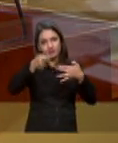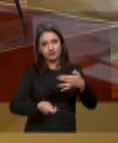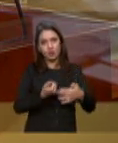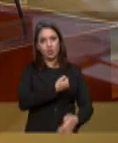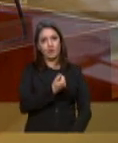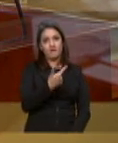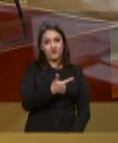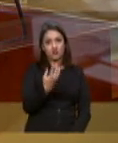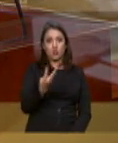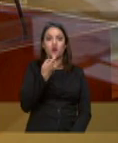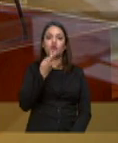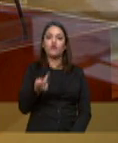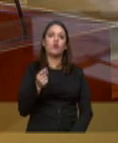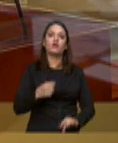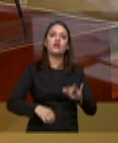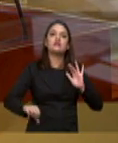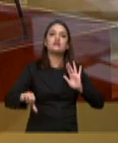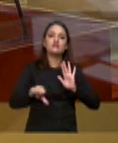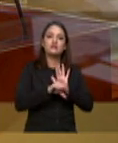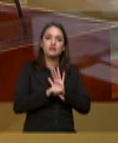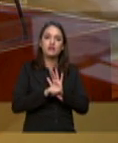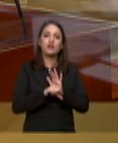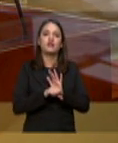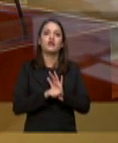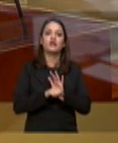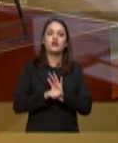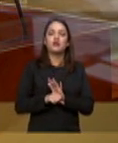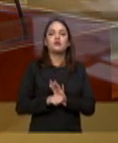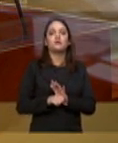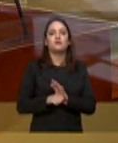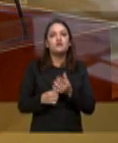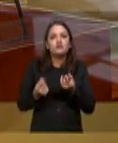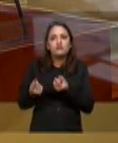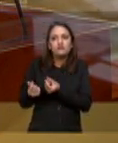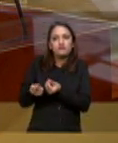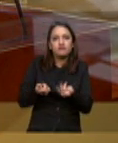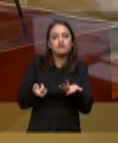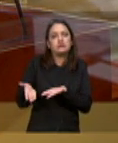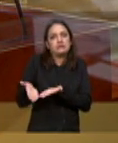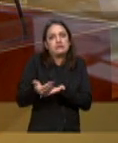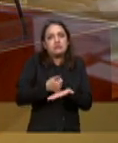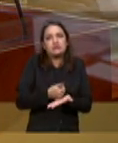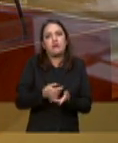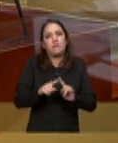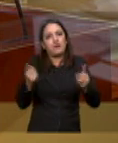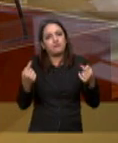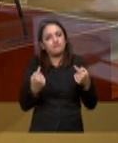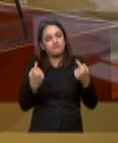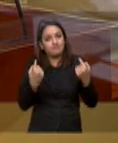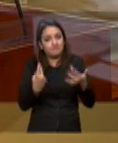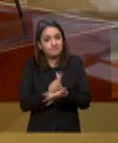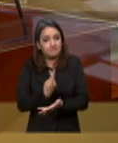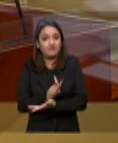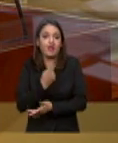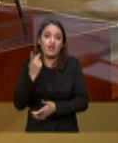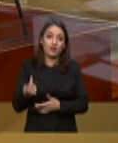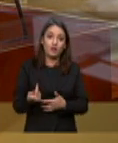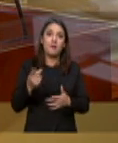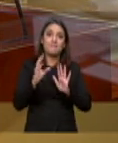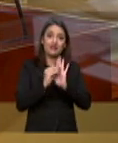que os crimes de apropriação indébita são delitos materiais e não formais. STF julga ação sobre